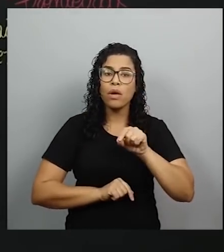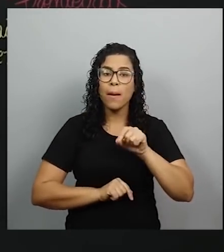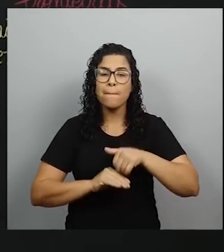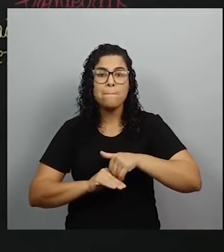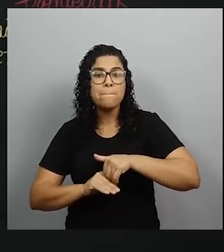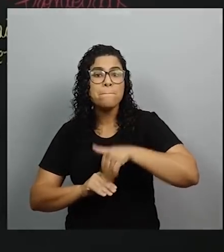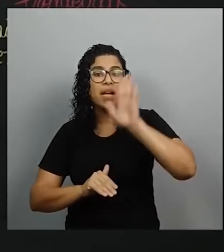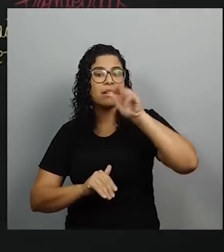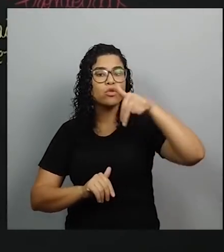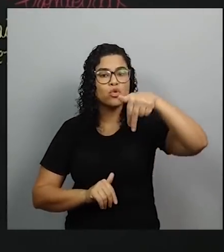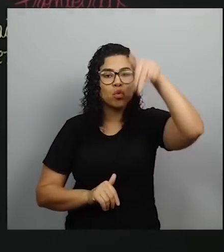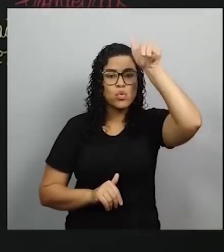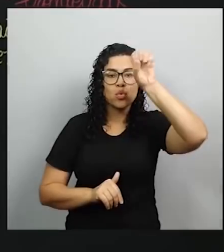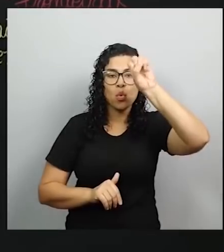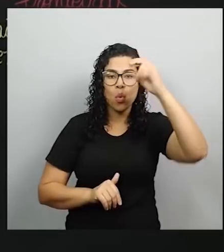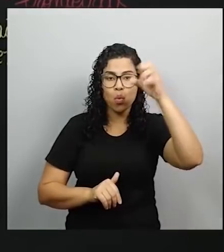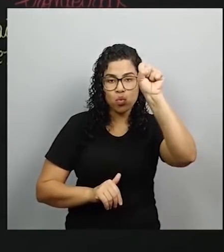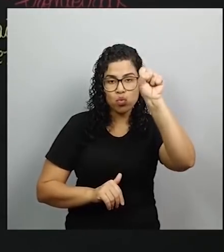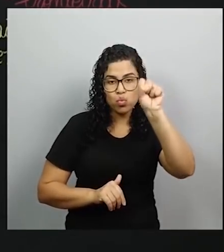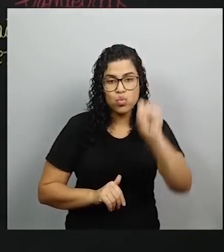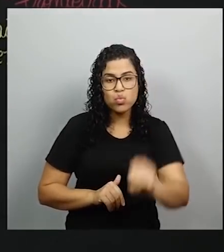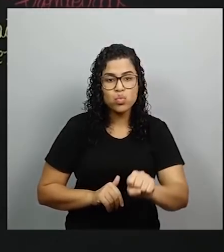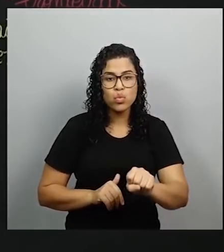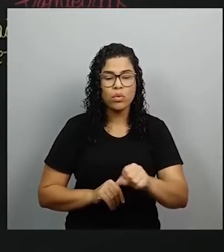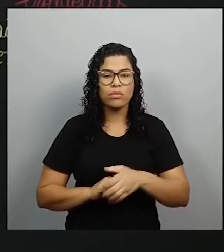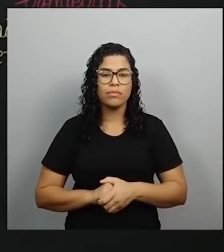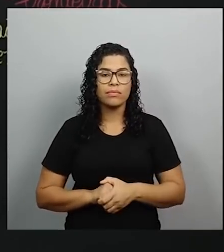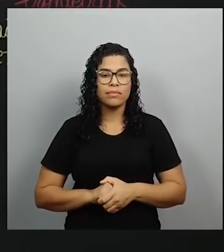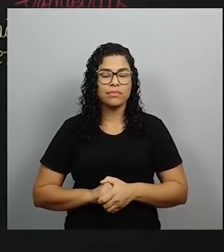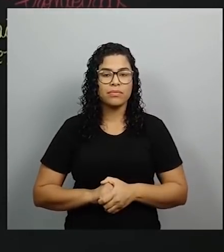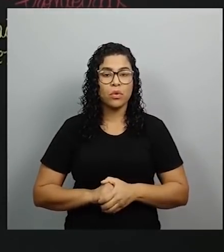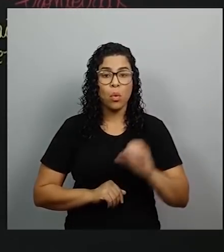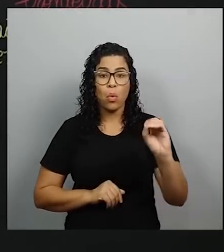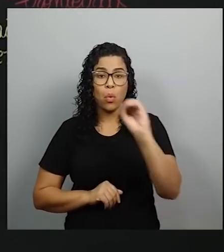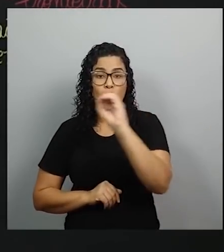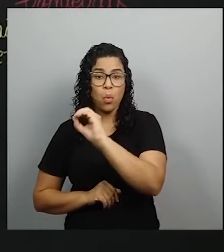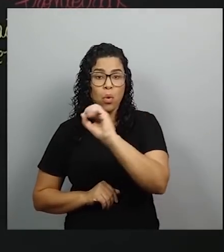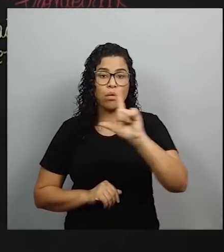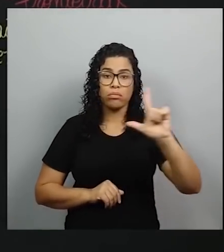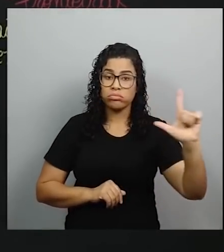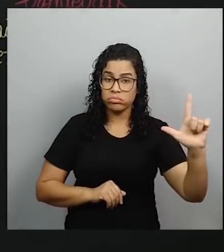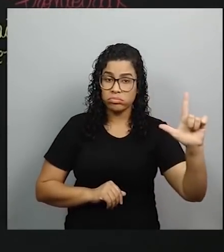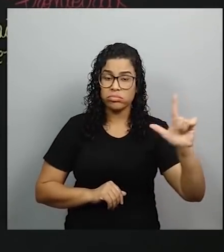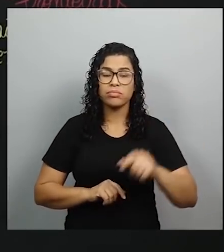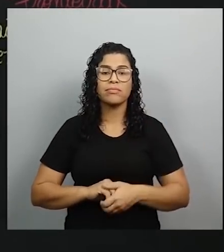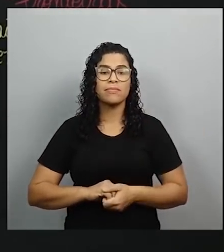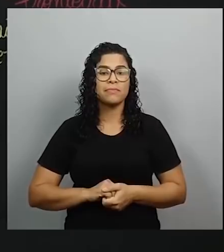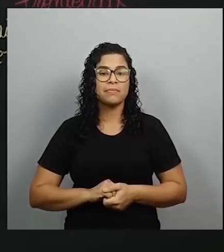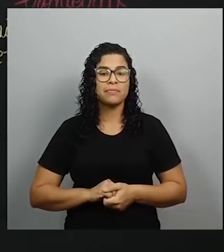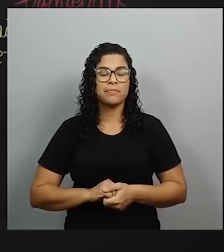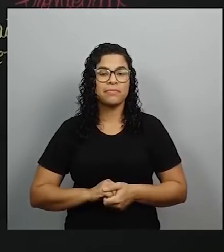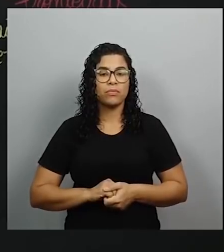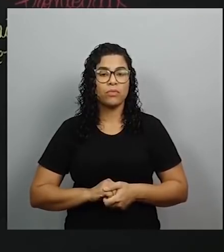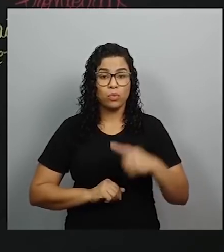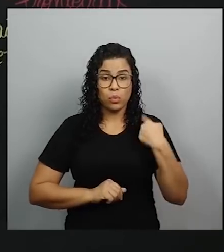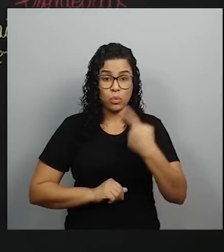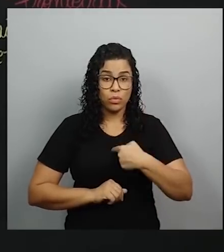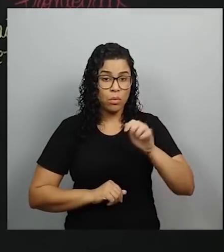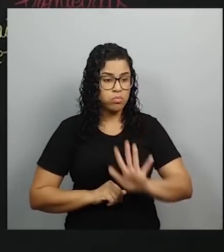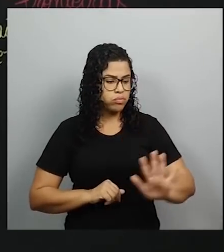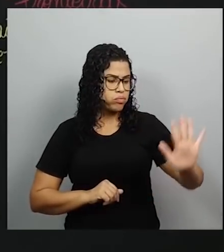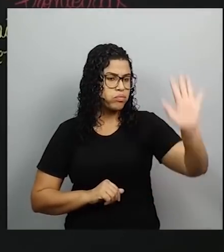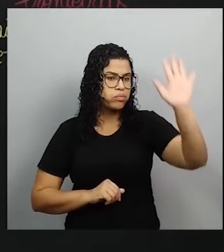norte, mais ao sul, mais oriental, mais ocidental do nosso território. E